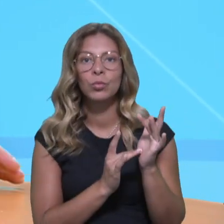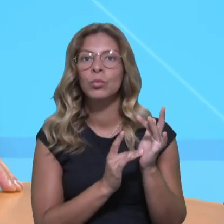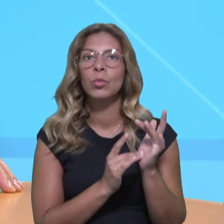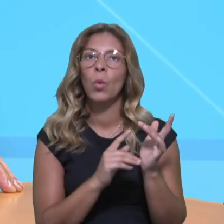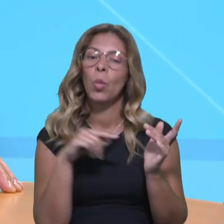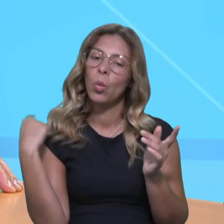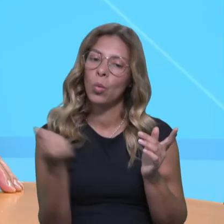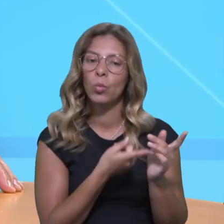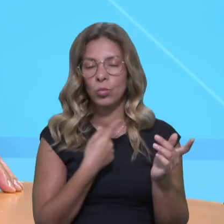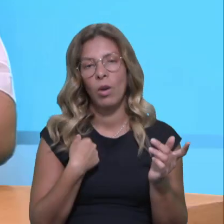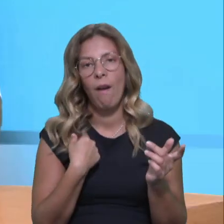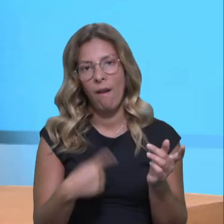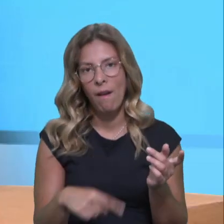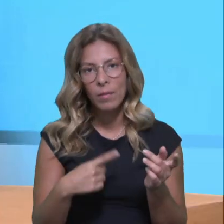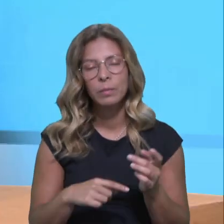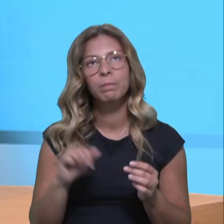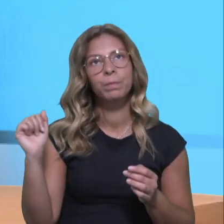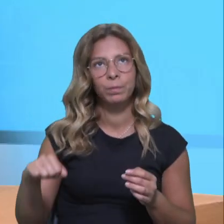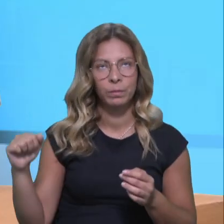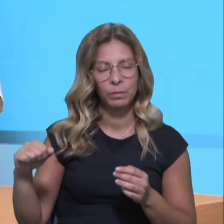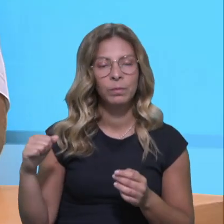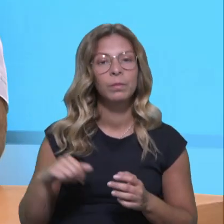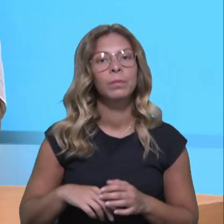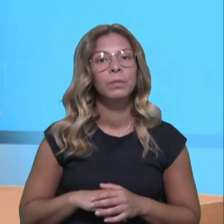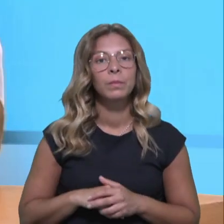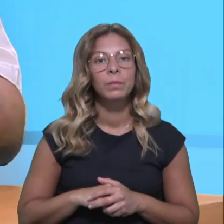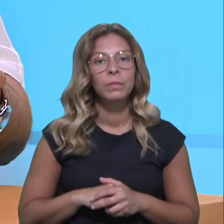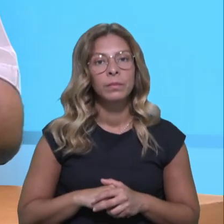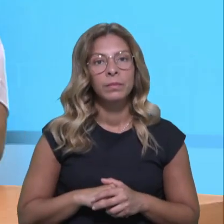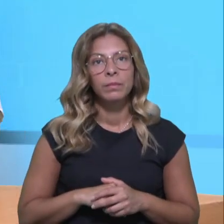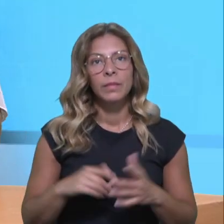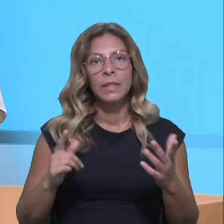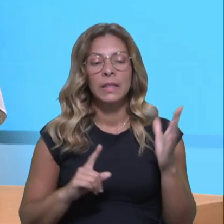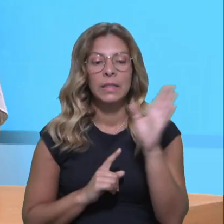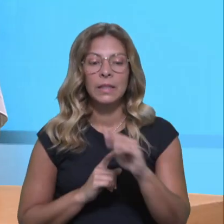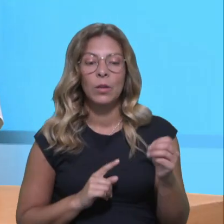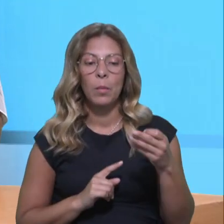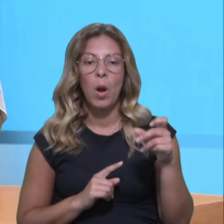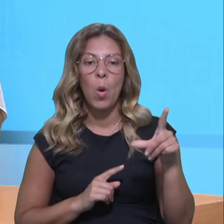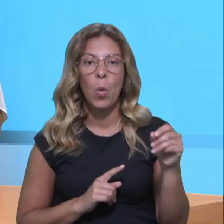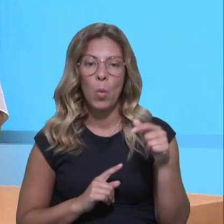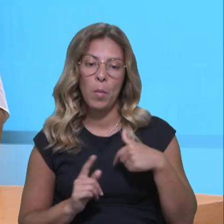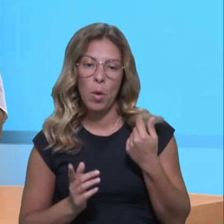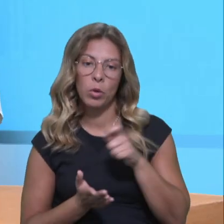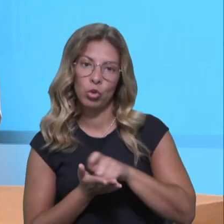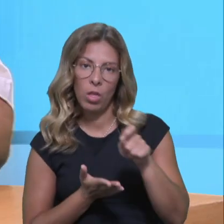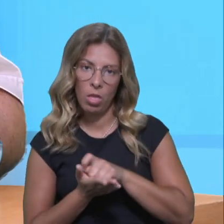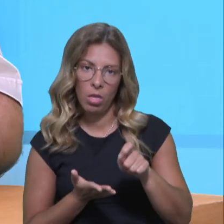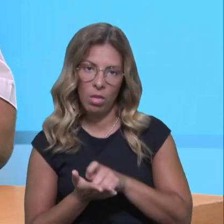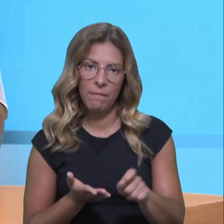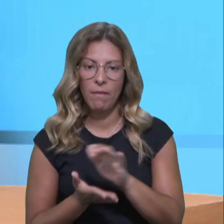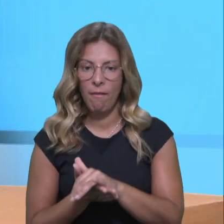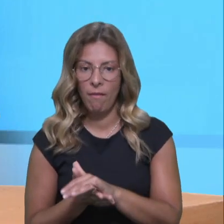todos temos, não é? Exatamente, isto vinha precisamente e São Paulo, ao escrever esta carta, tinha a ver com uma série de